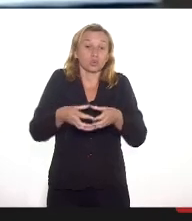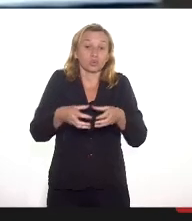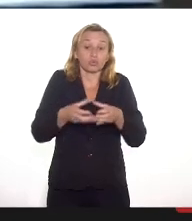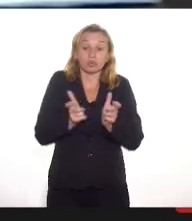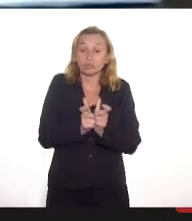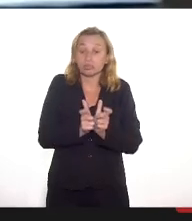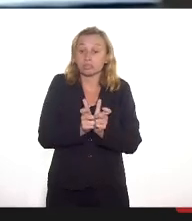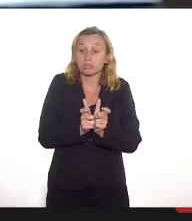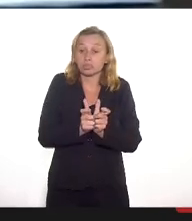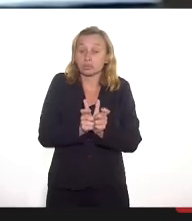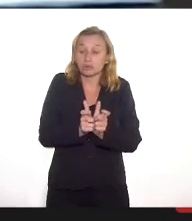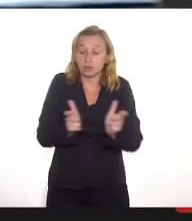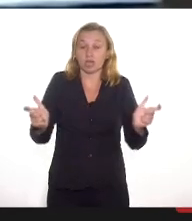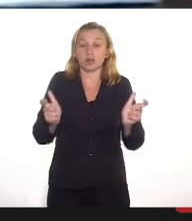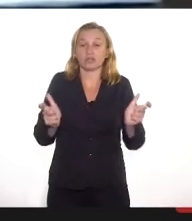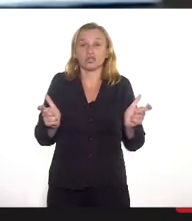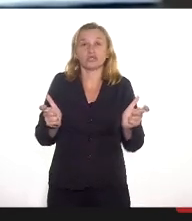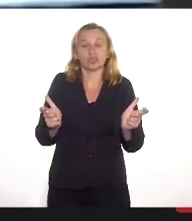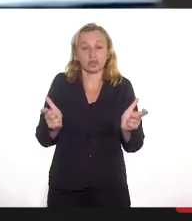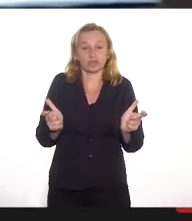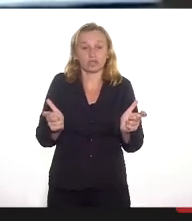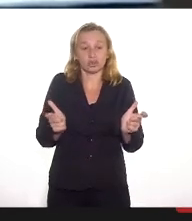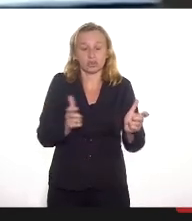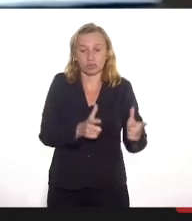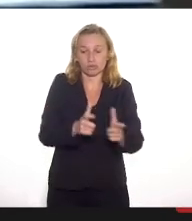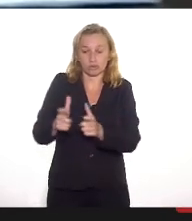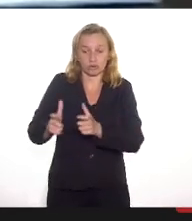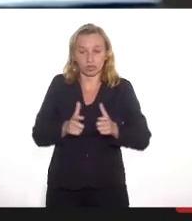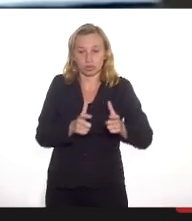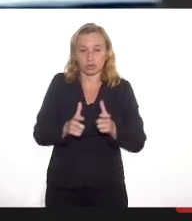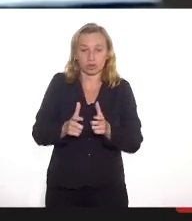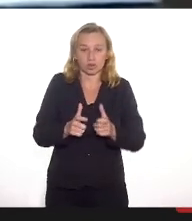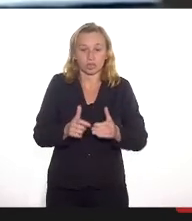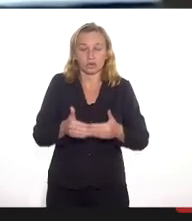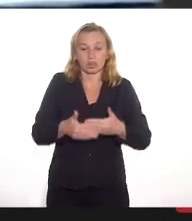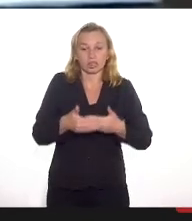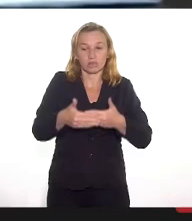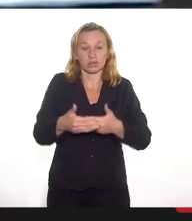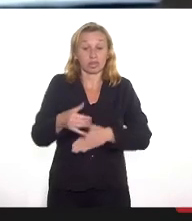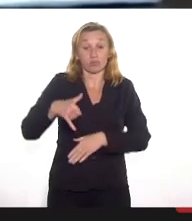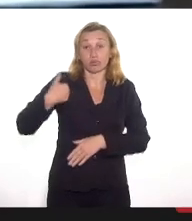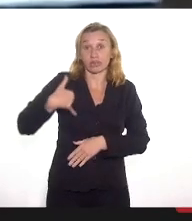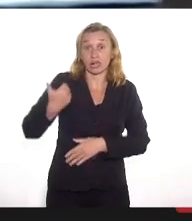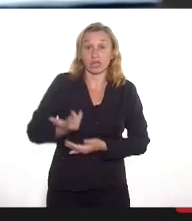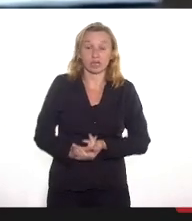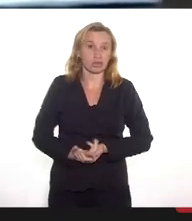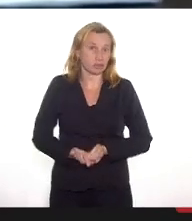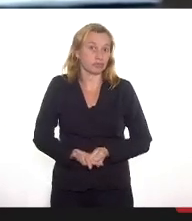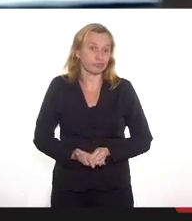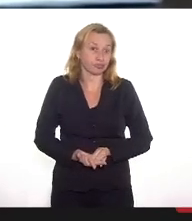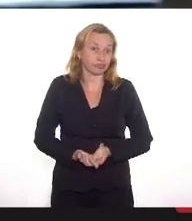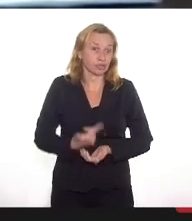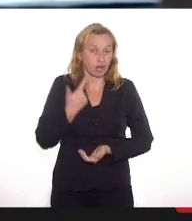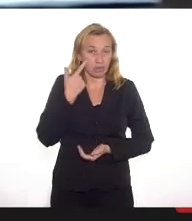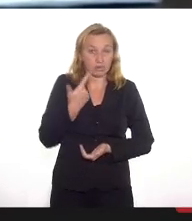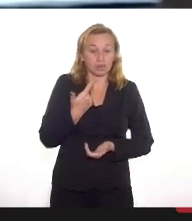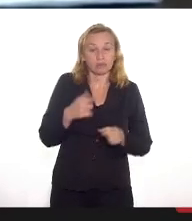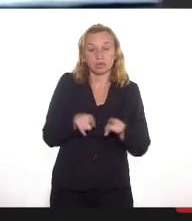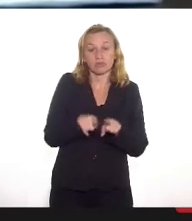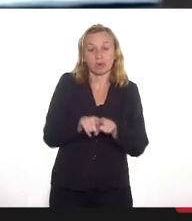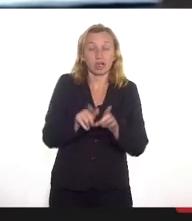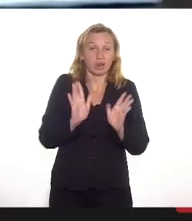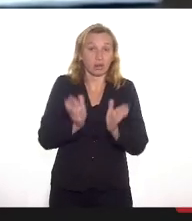grupos e ao mesmo tempo avançar os grupos já para garantir decididos e avançava Tranquilidade e do ponto de vista epidemiológico